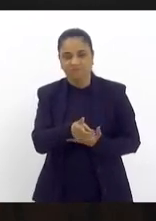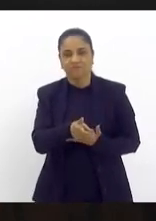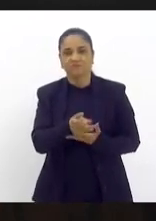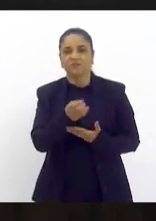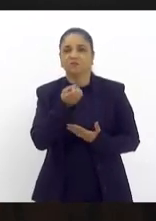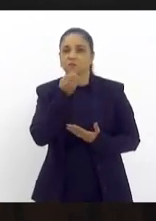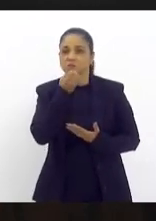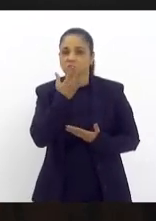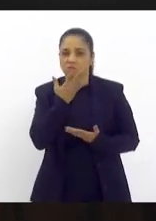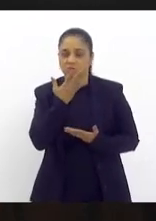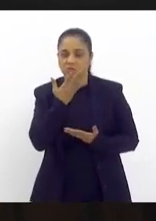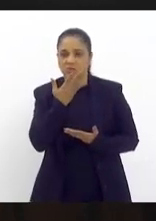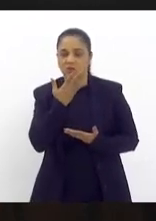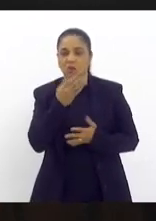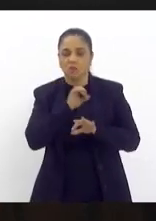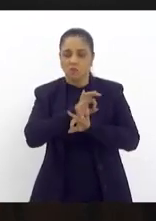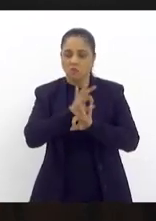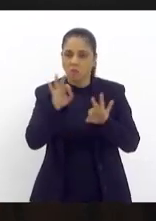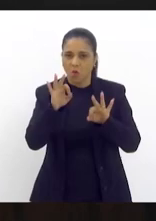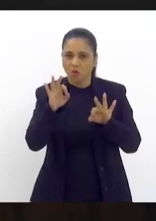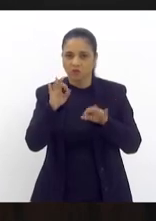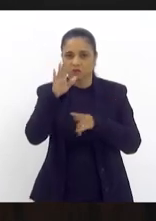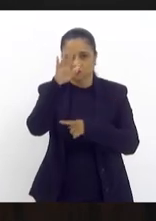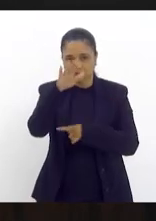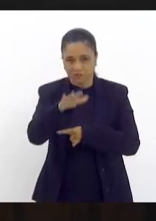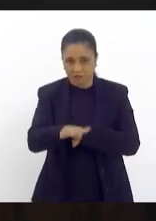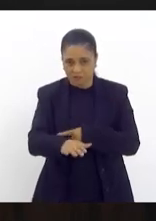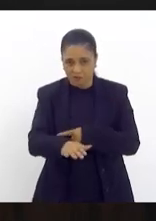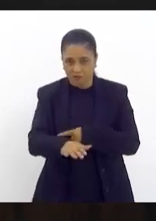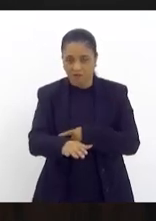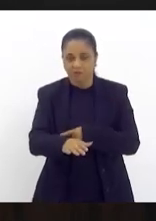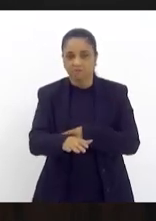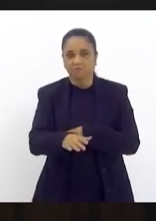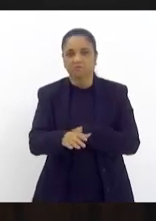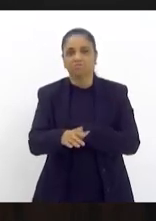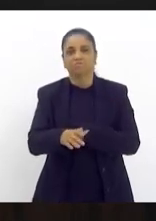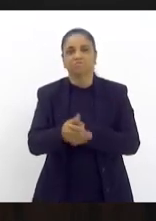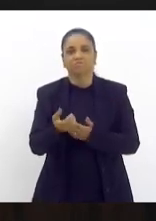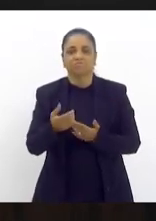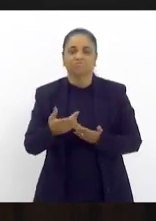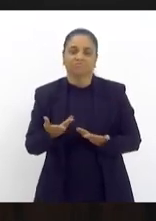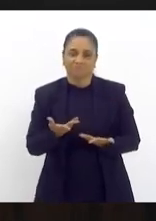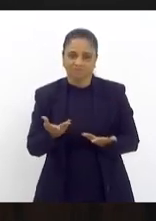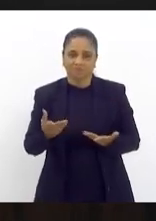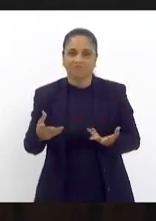todos um ótimo final de tarde e uma excelente Páscoa.